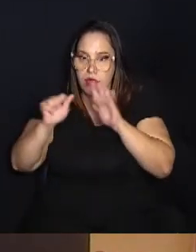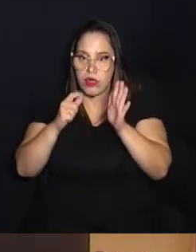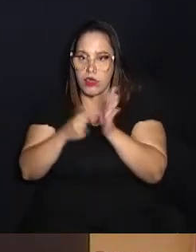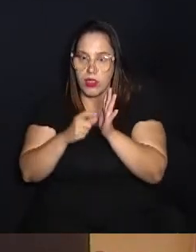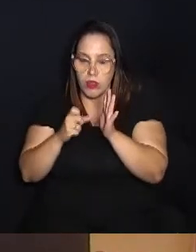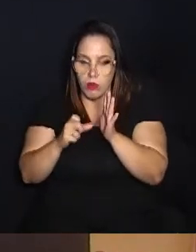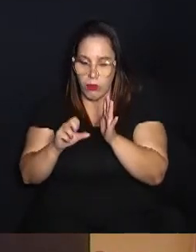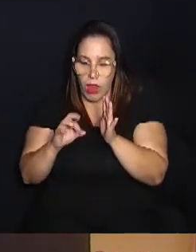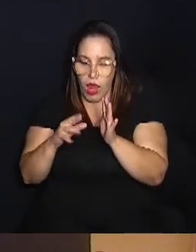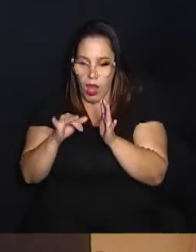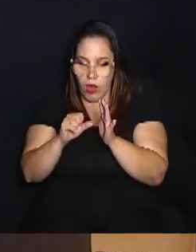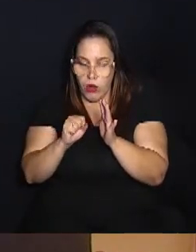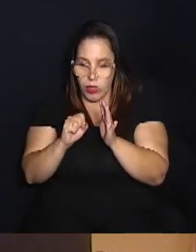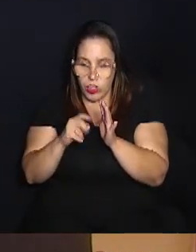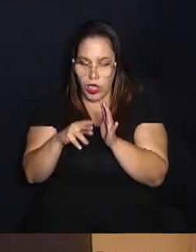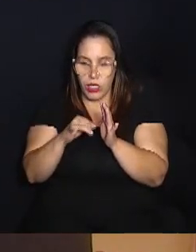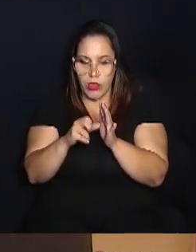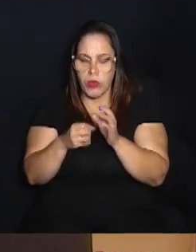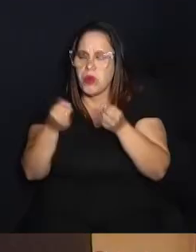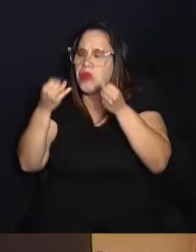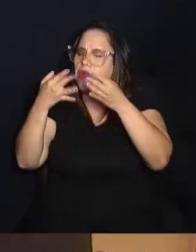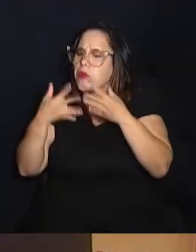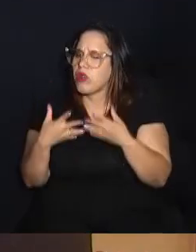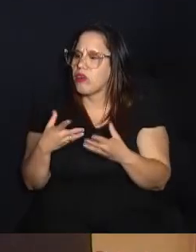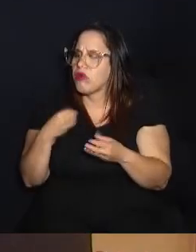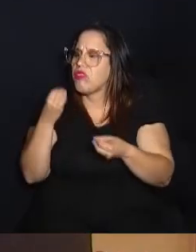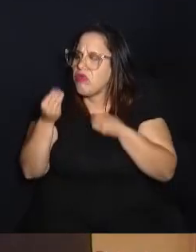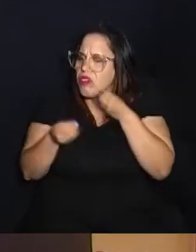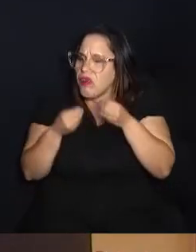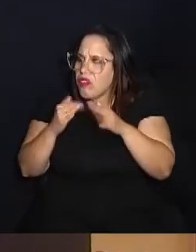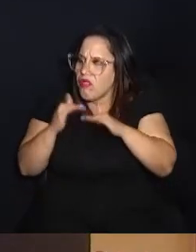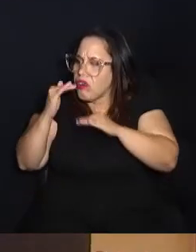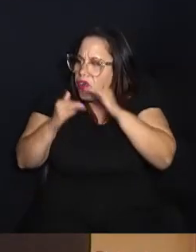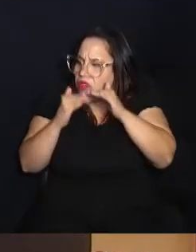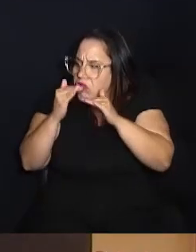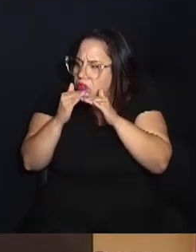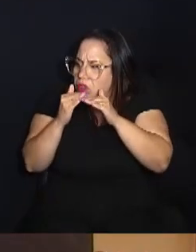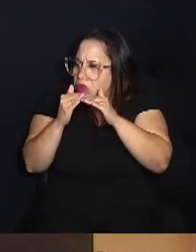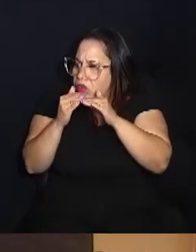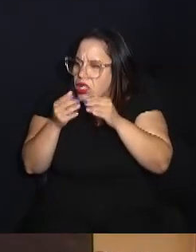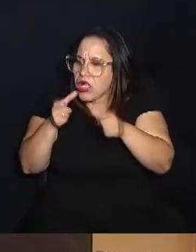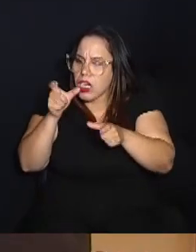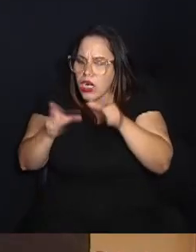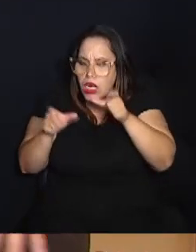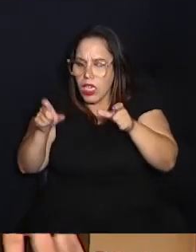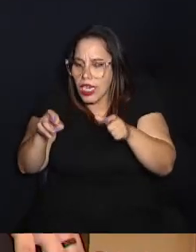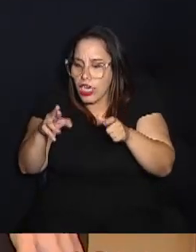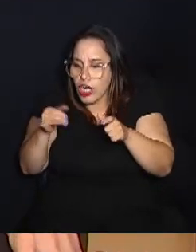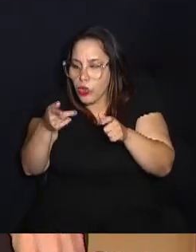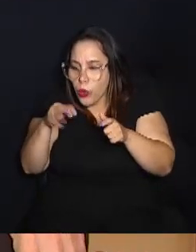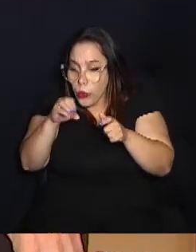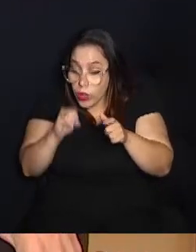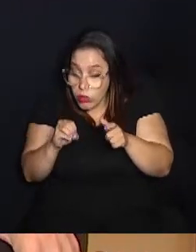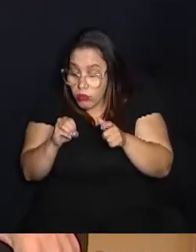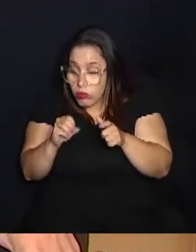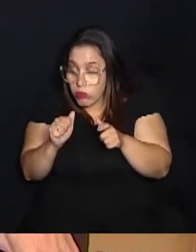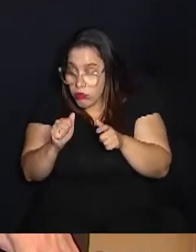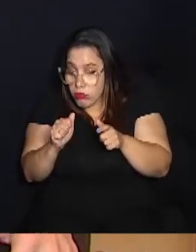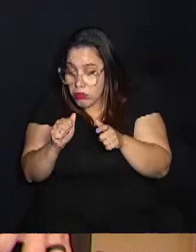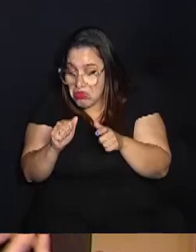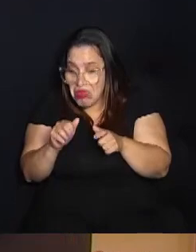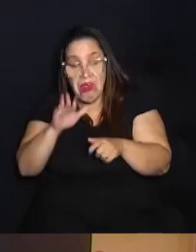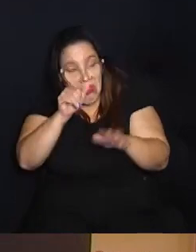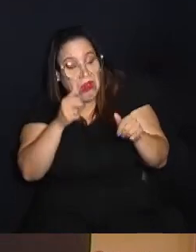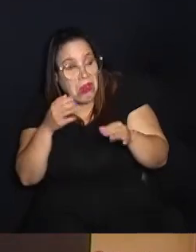por palavras geradoras. Como que é isso? Explica um pouquinho para a gente, desenvolve sobre isso, essas palavras geradoras que